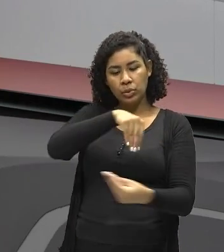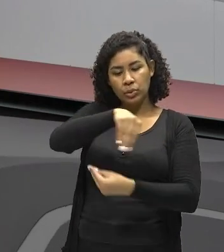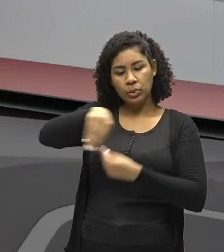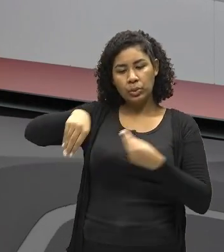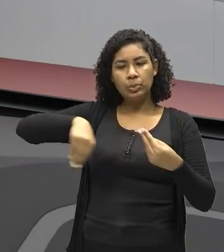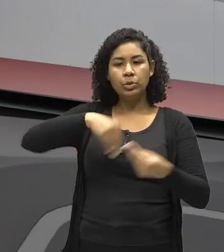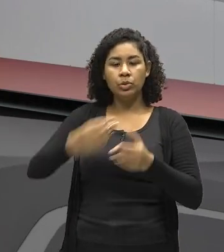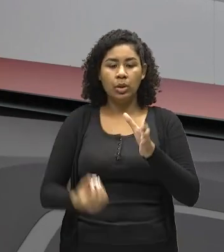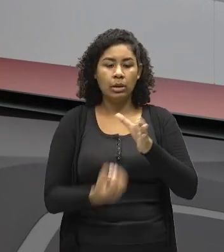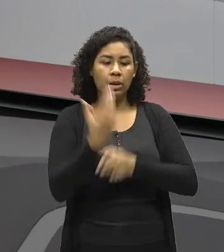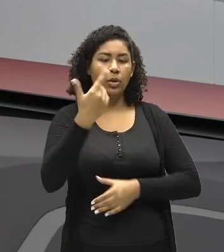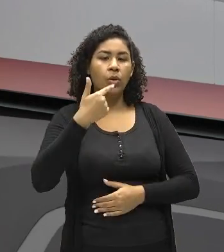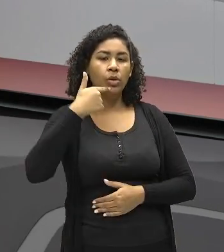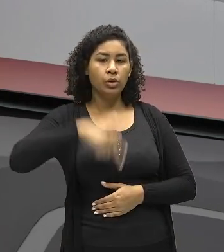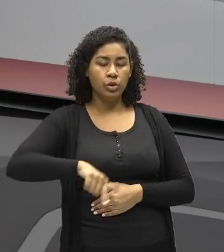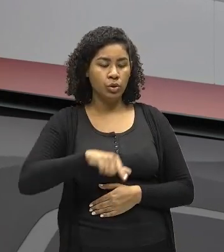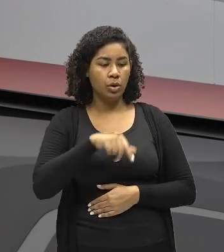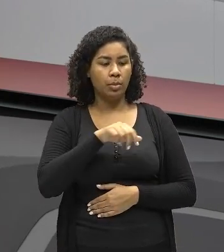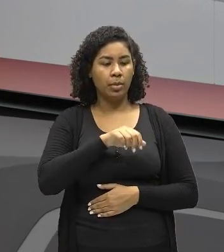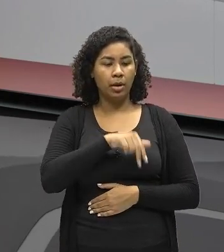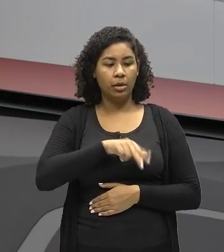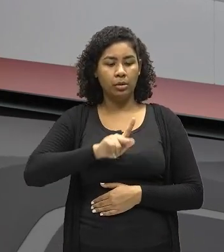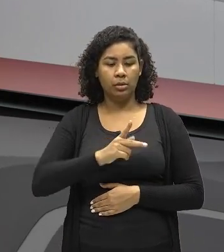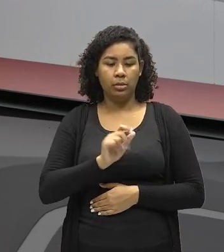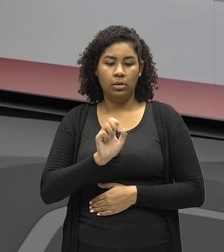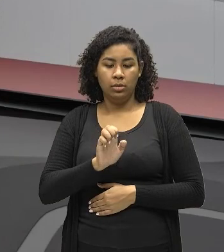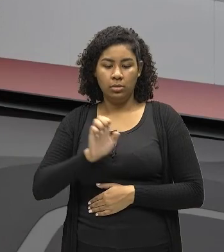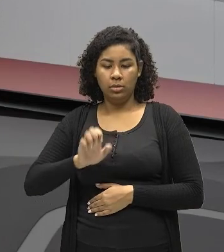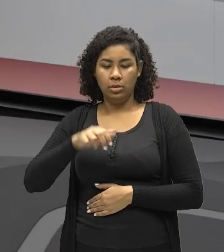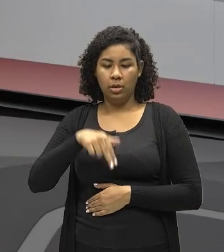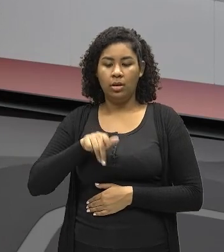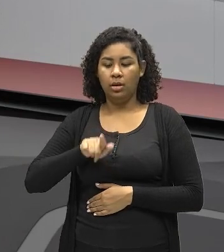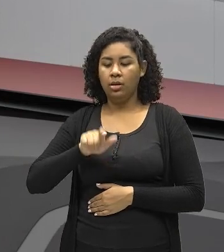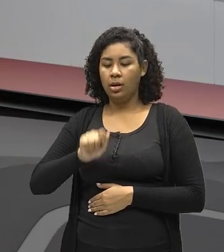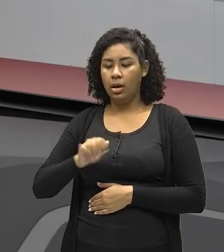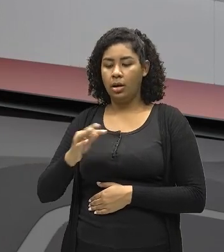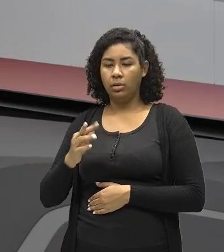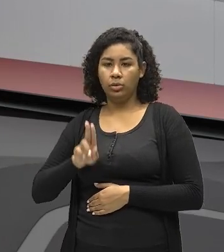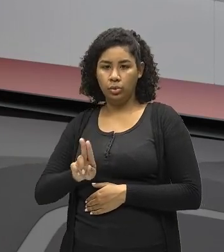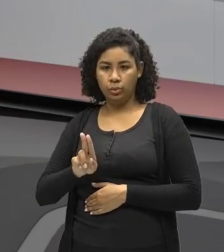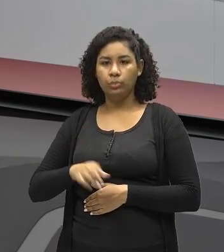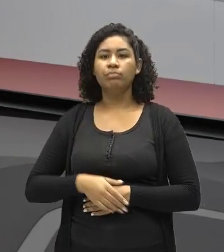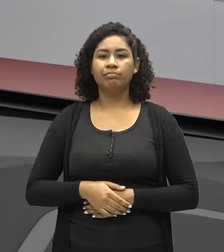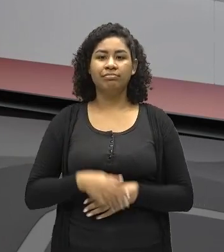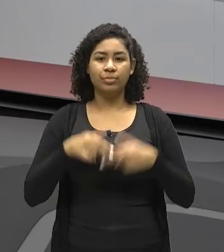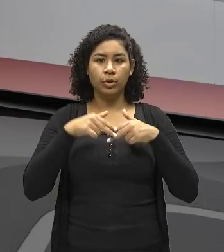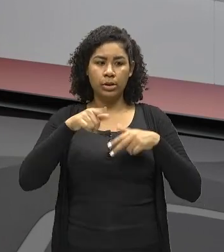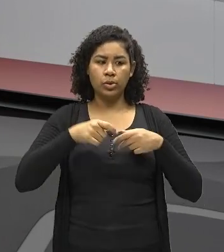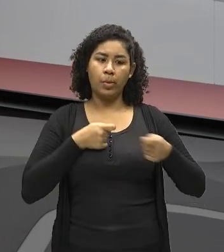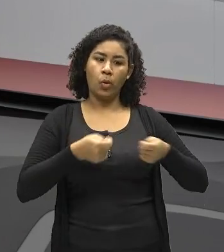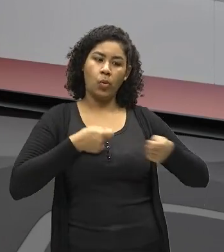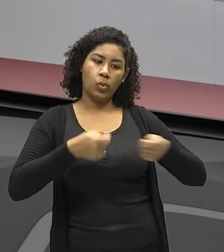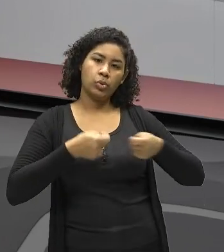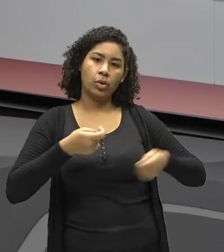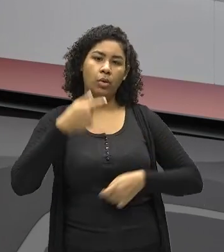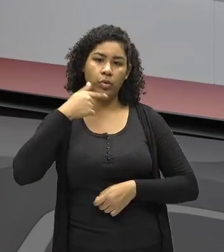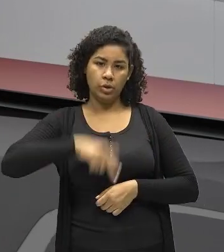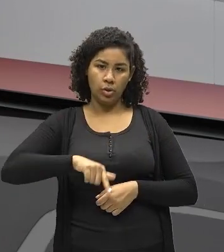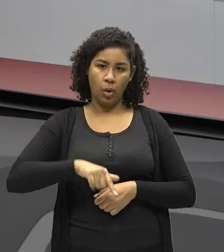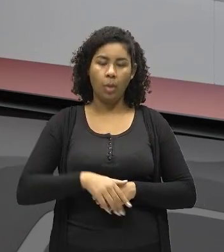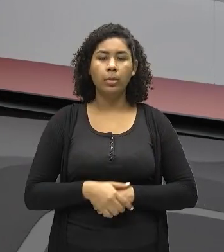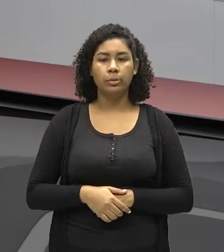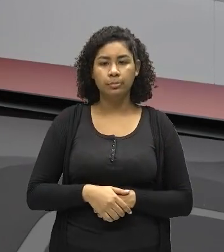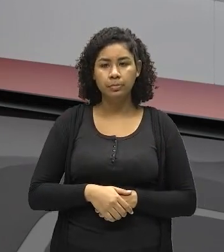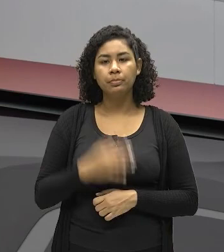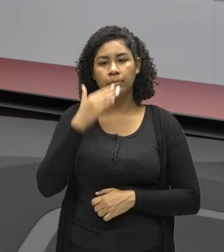observar que era uma maneira de quê? Controlar. Porque se tem um negócio que funciona com o conquistador,